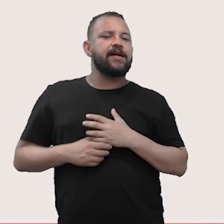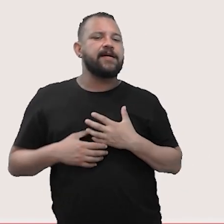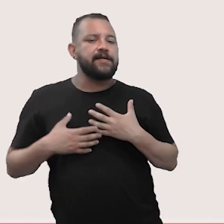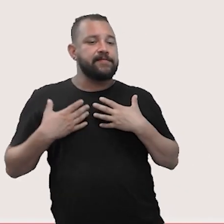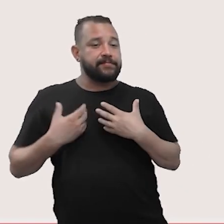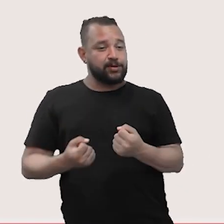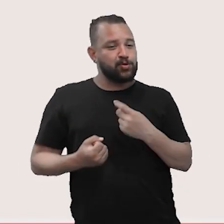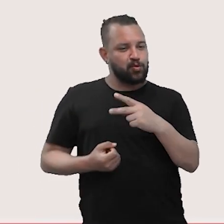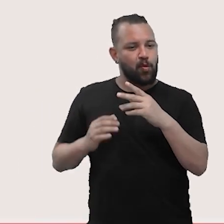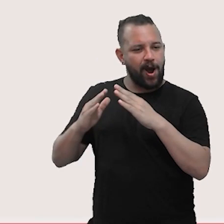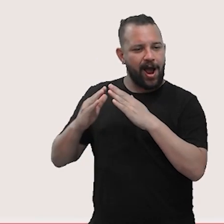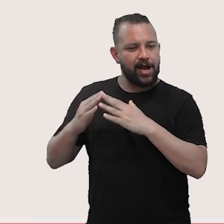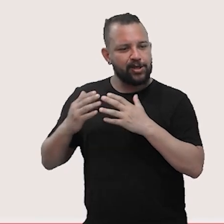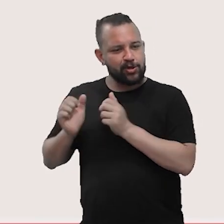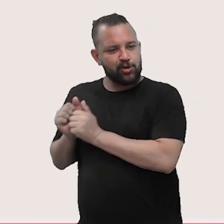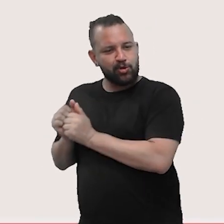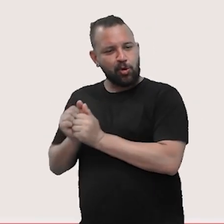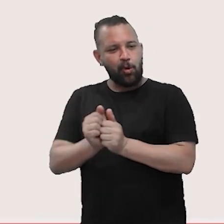Me leve para a sua casa.